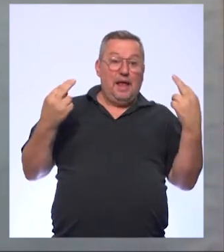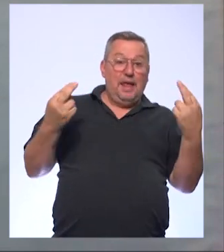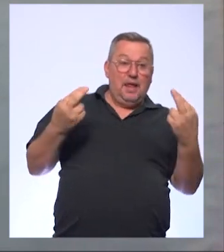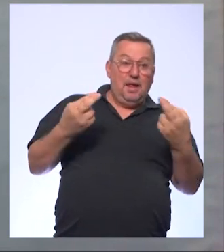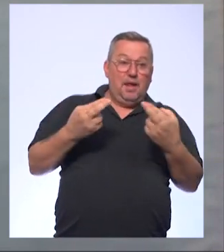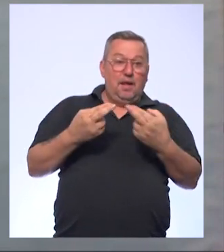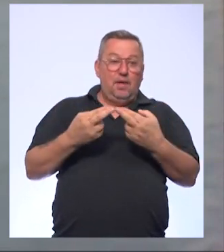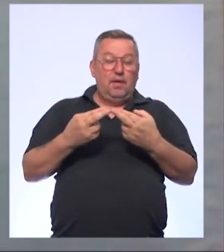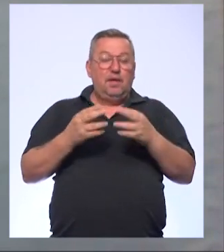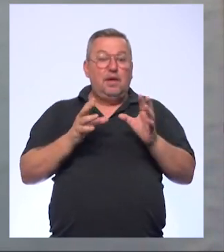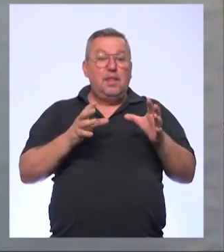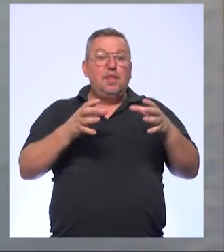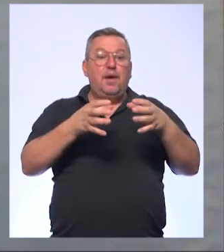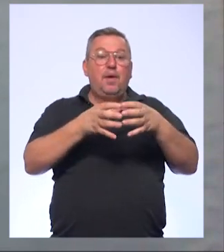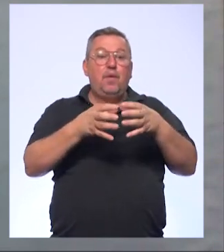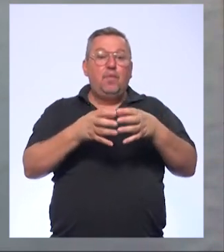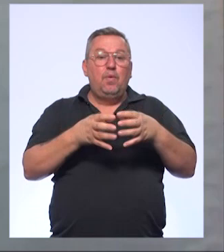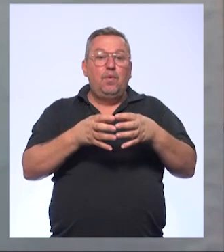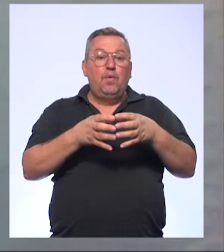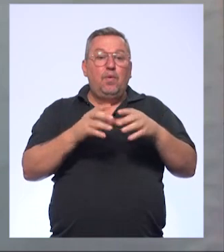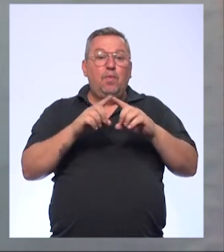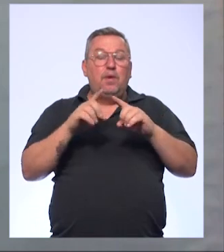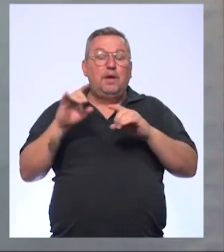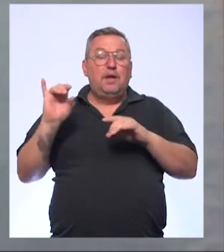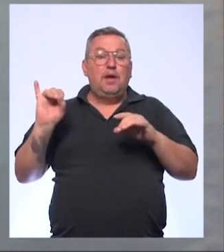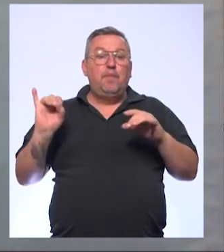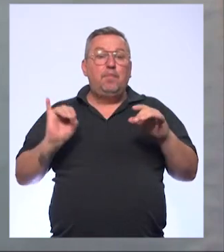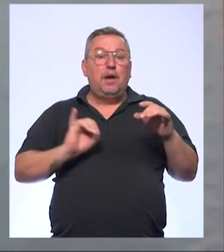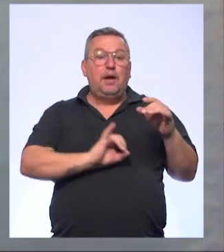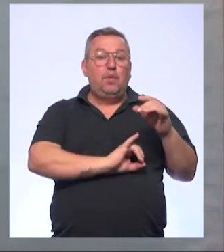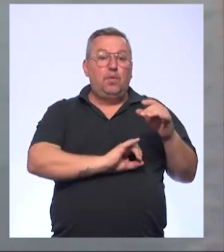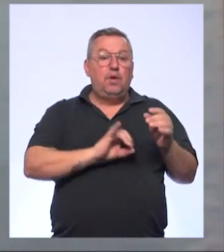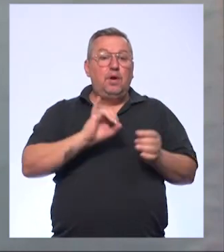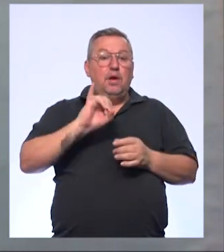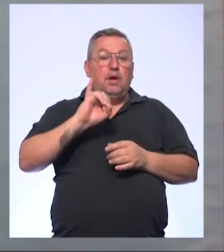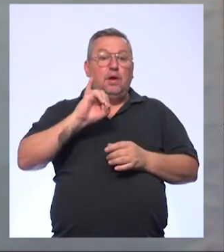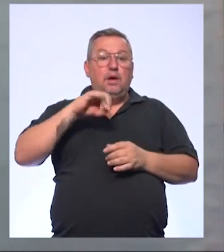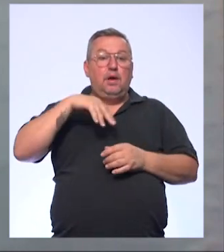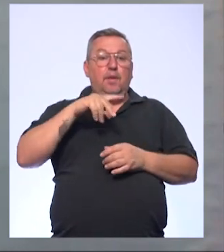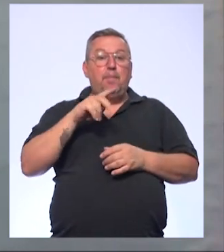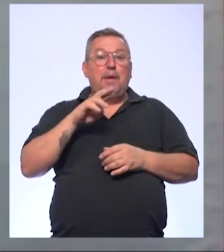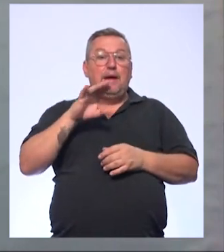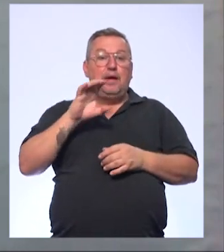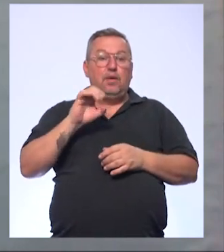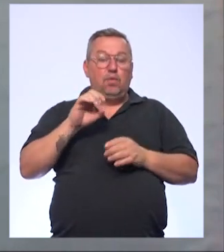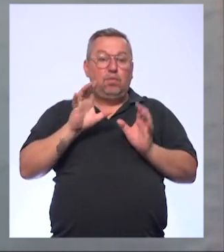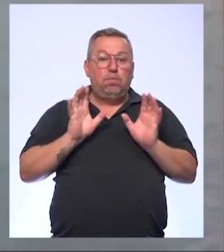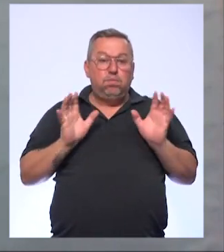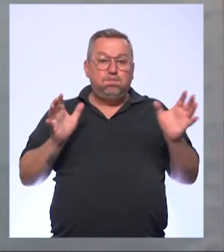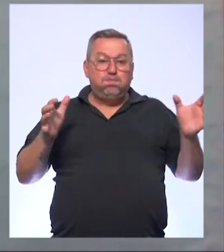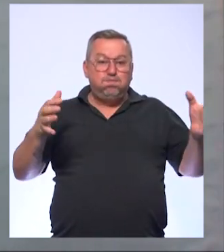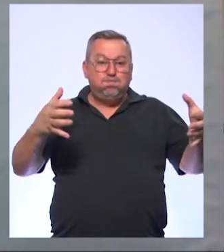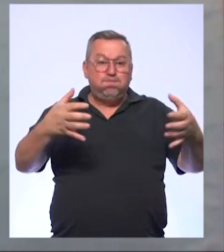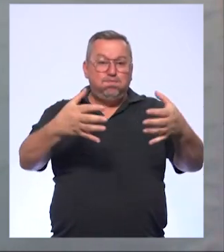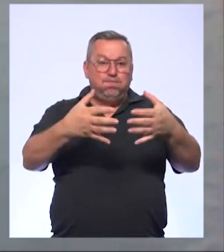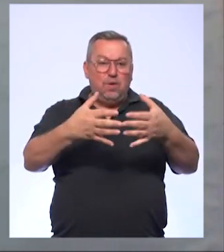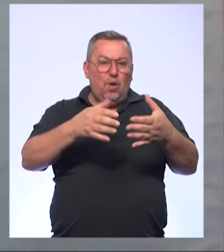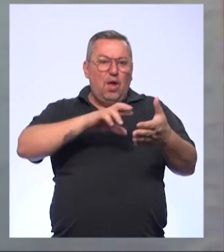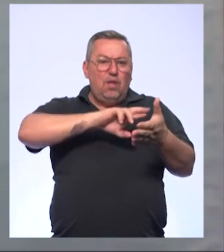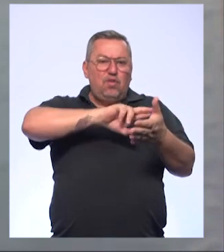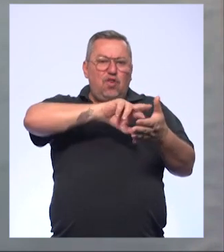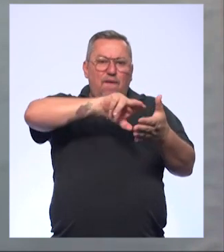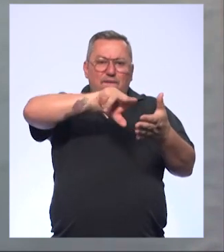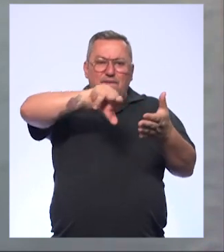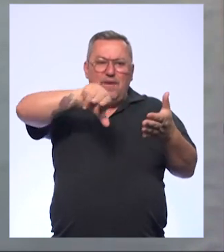posso ter tribos, mas o que é o império? É quando eu pego toda essa diversidade e coloco num lugar